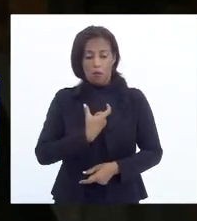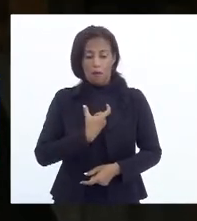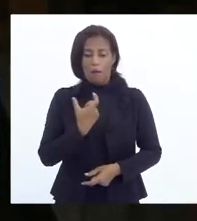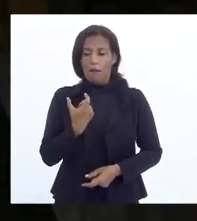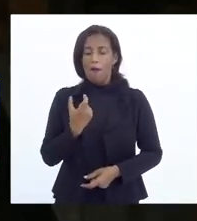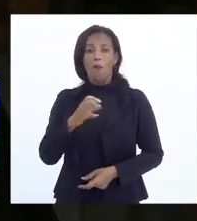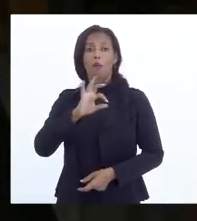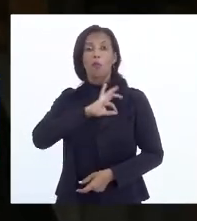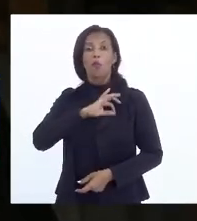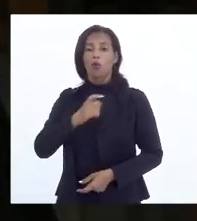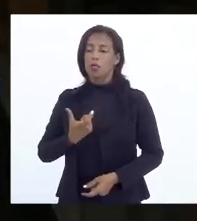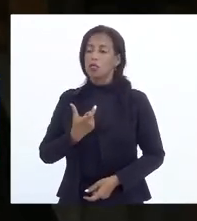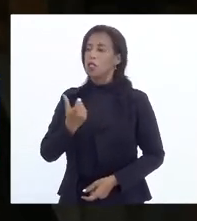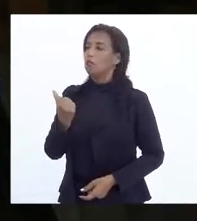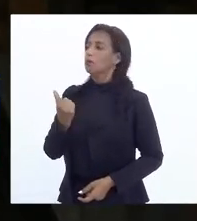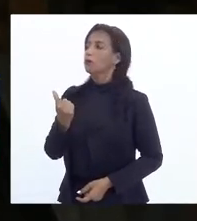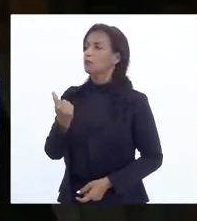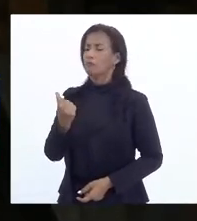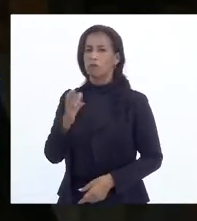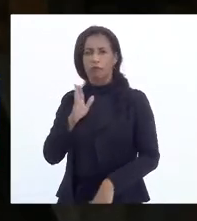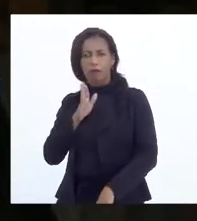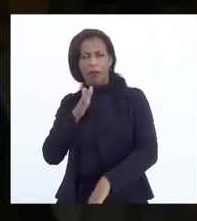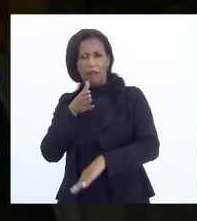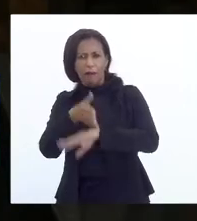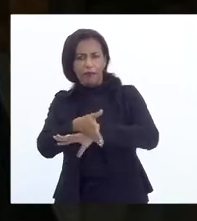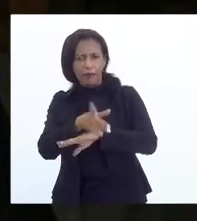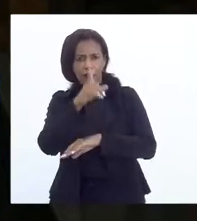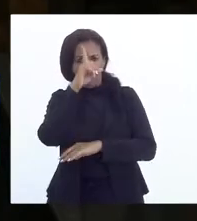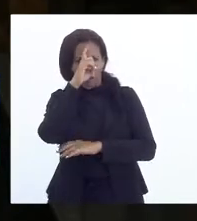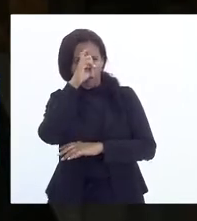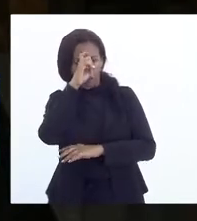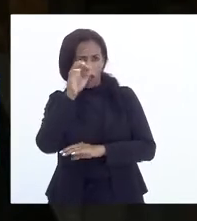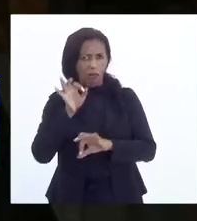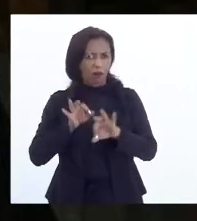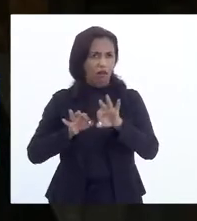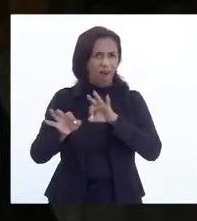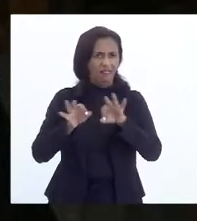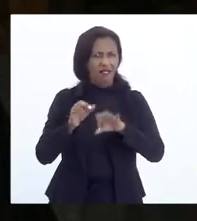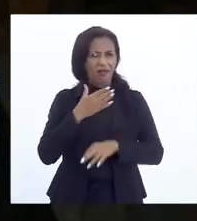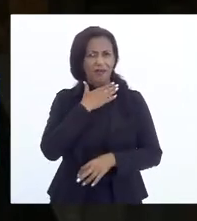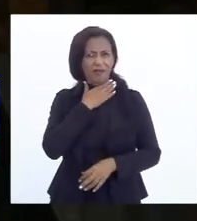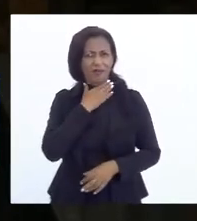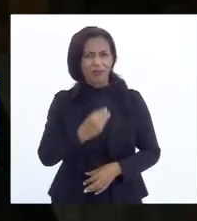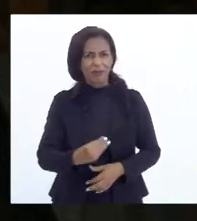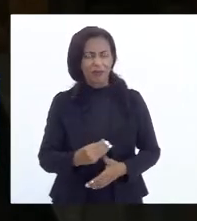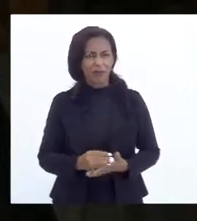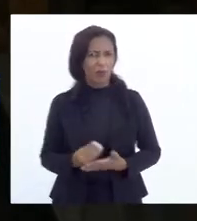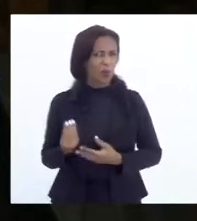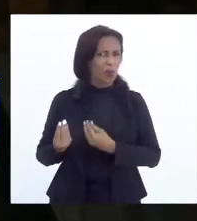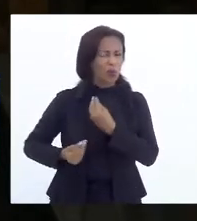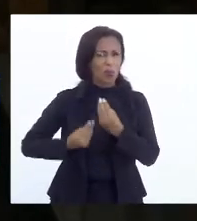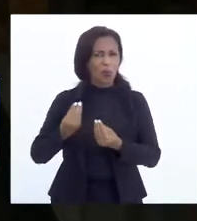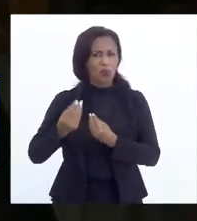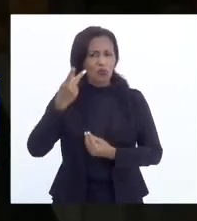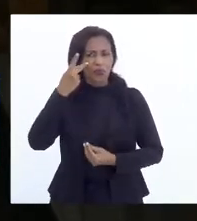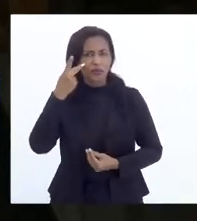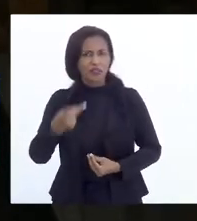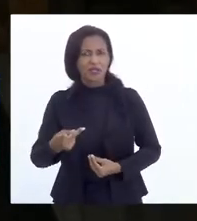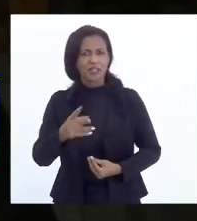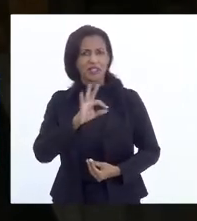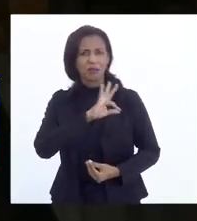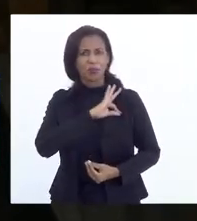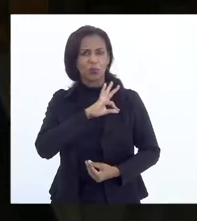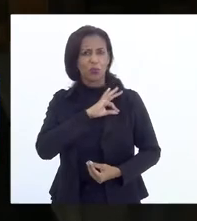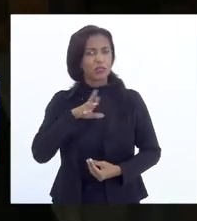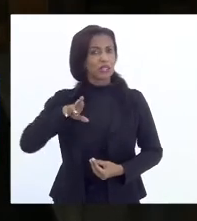polícia para adentrar no Instituto de forma falseada, como se fosse uma visita da polícia